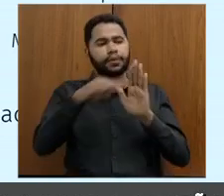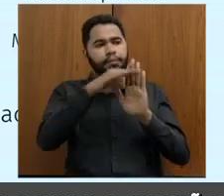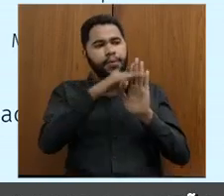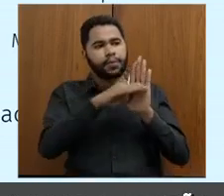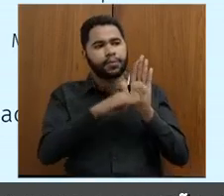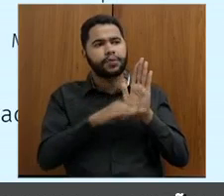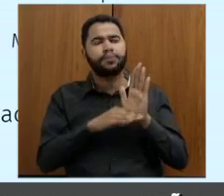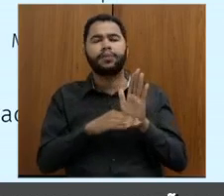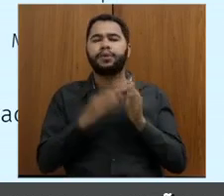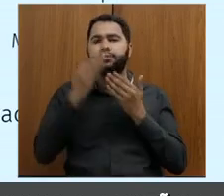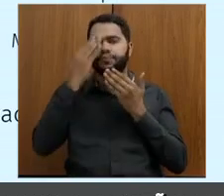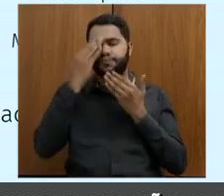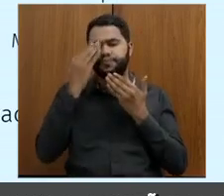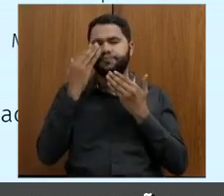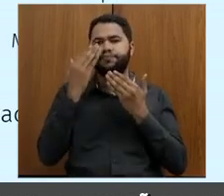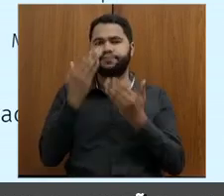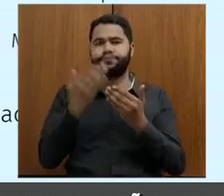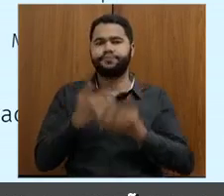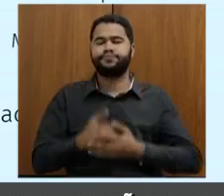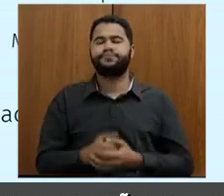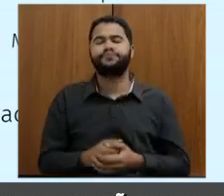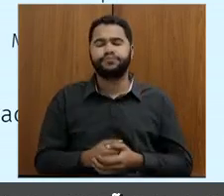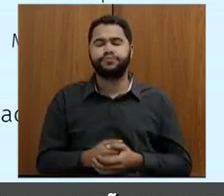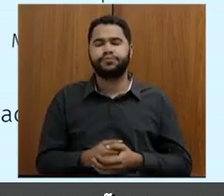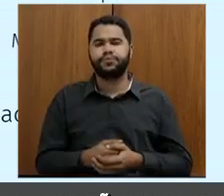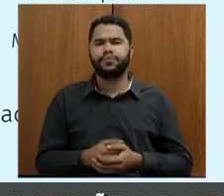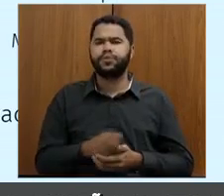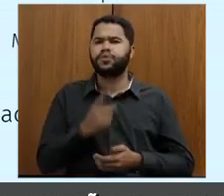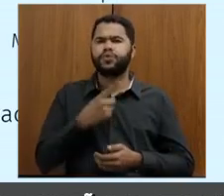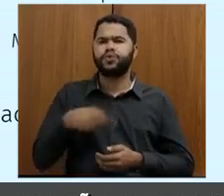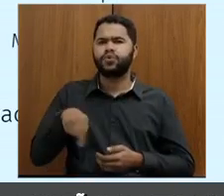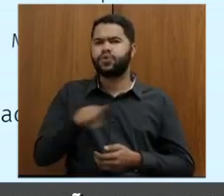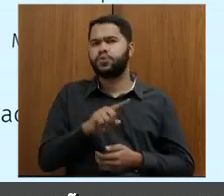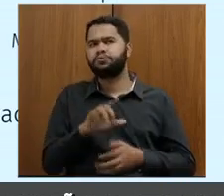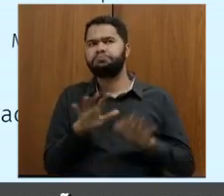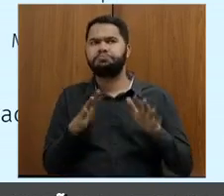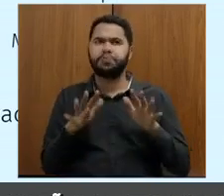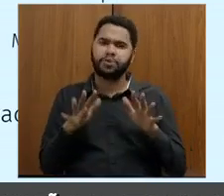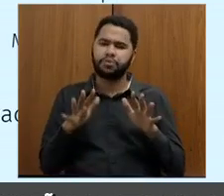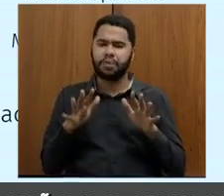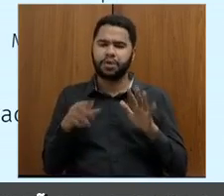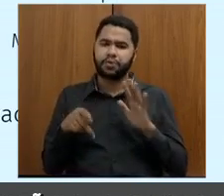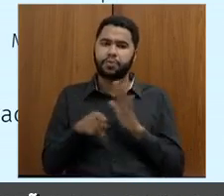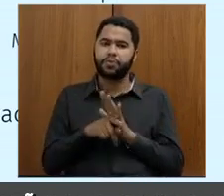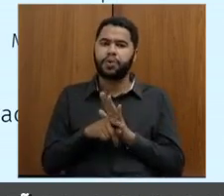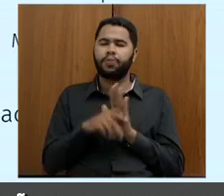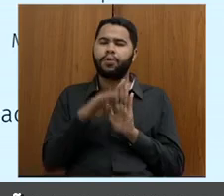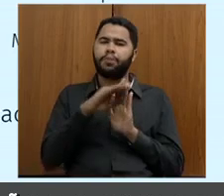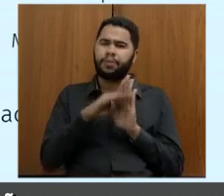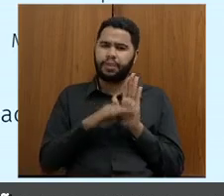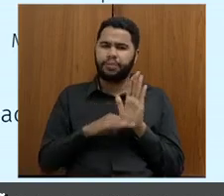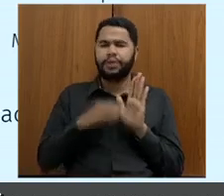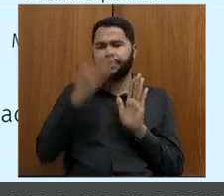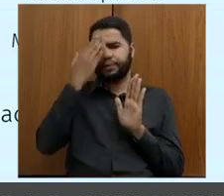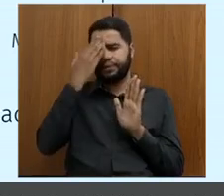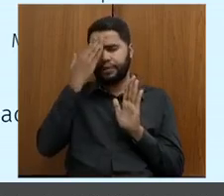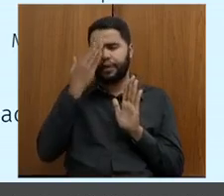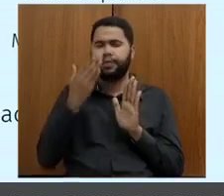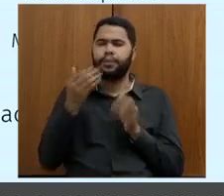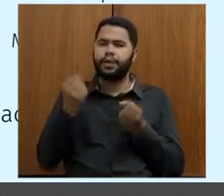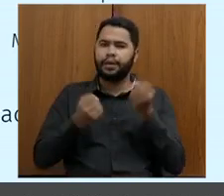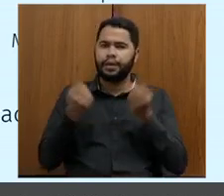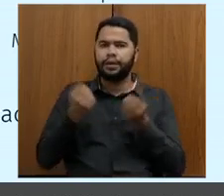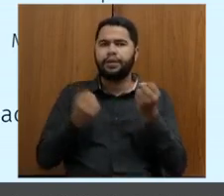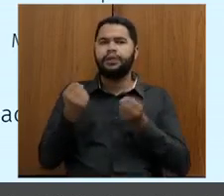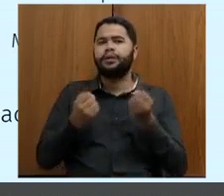contas também é uma gratidão é e o que é que nós compramos aí mais ou menos dentro dos nossos pontos fortes soro sabe né além das viaturas